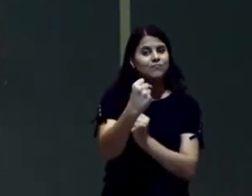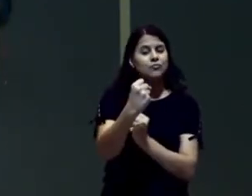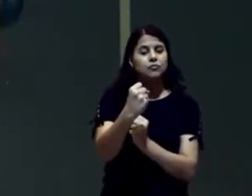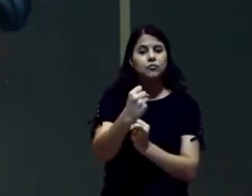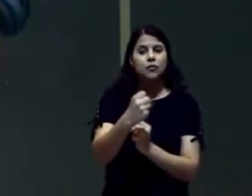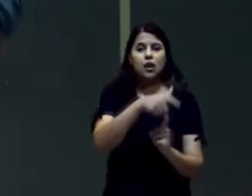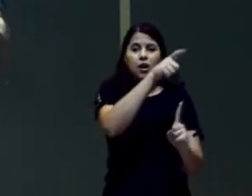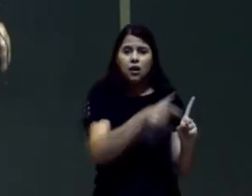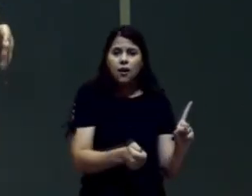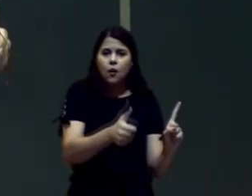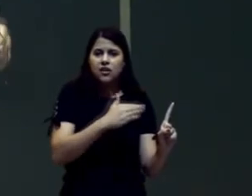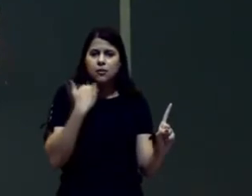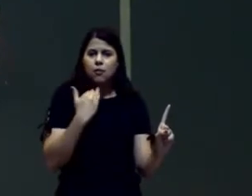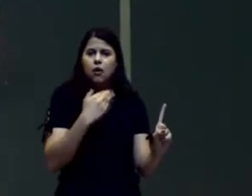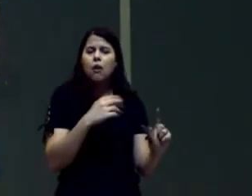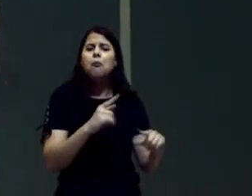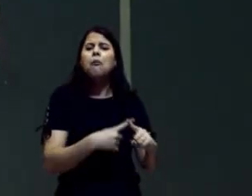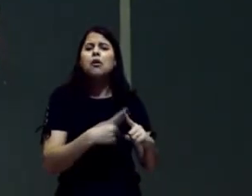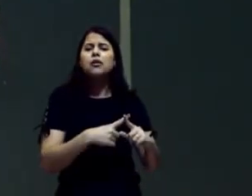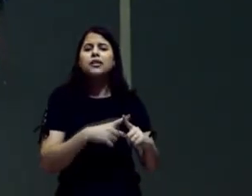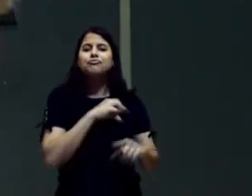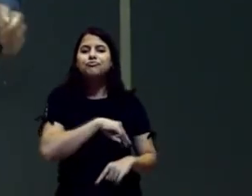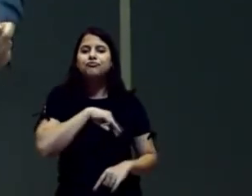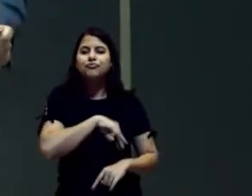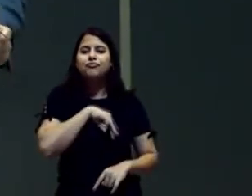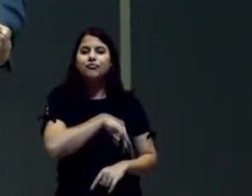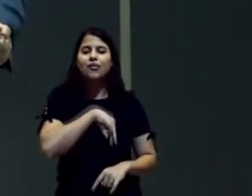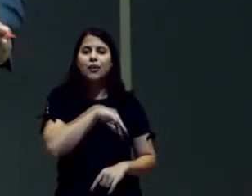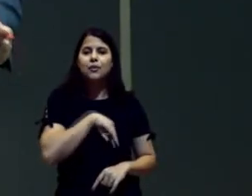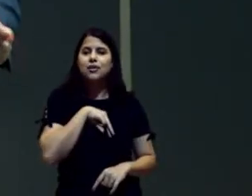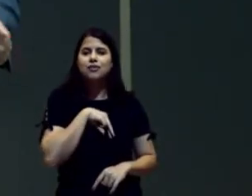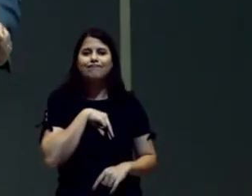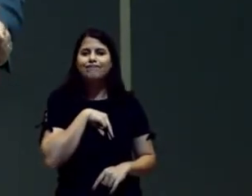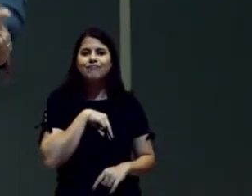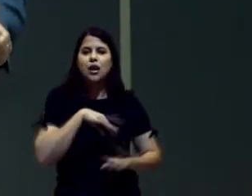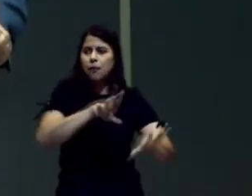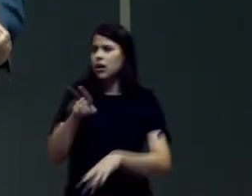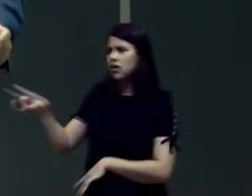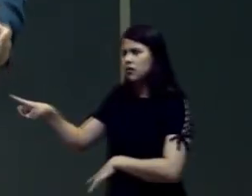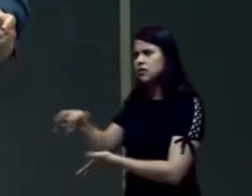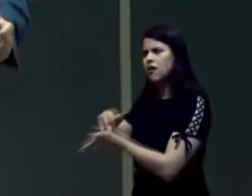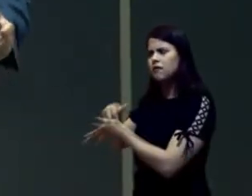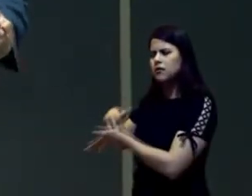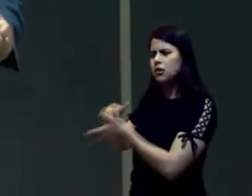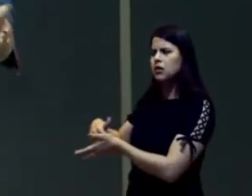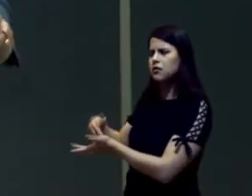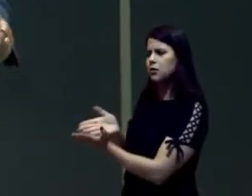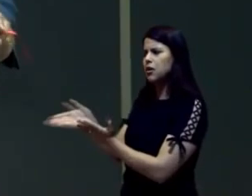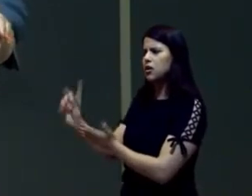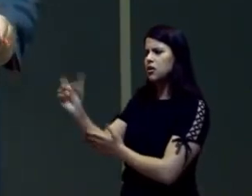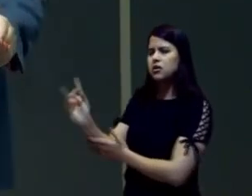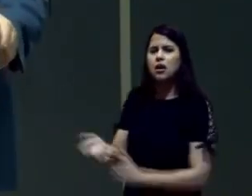é um homem que está morrendo por causa de missões, mas ele está dizendo: permaneça no que você aprendeu. Quem está escrevendo essa carta é alguém que está com a data